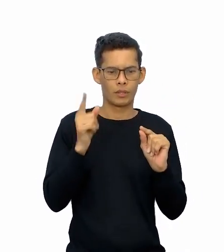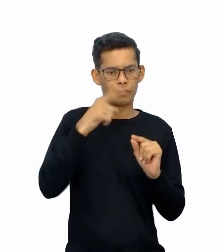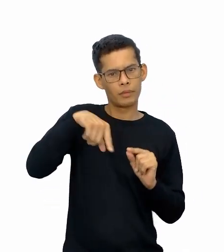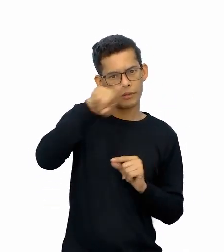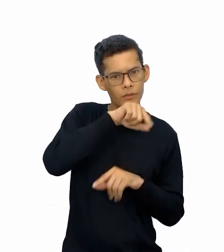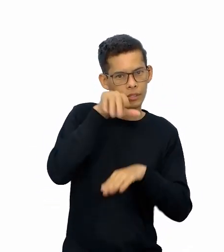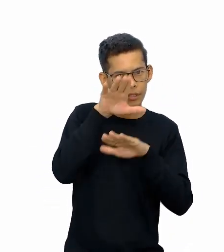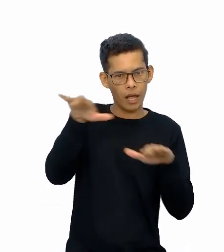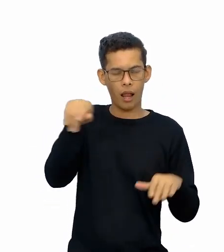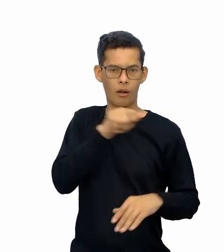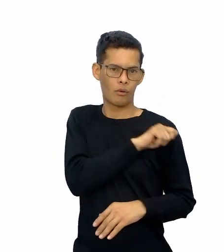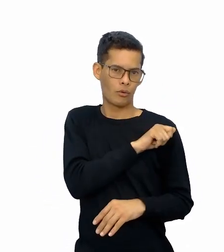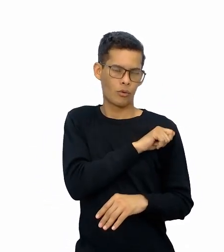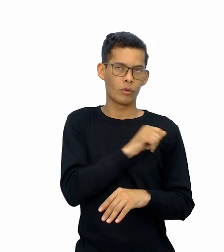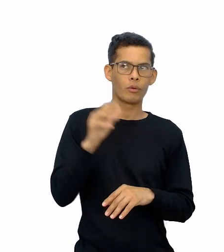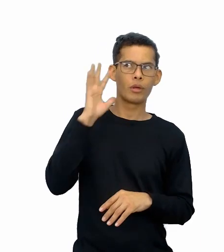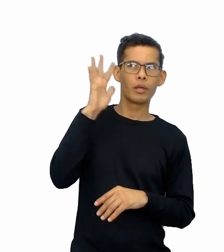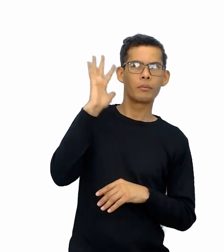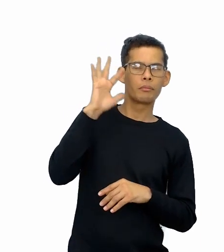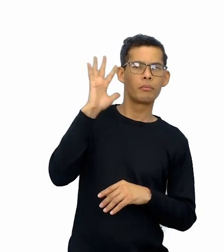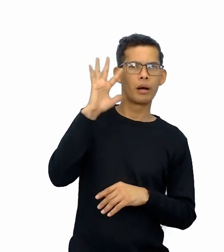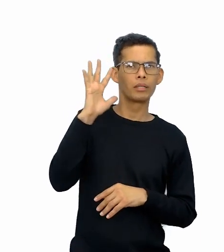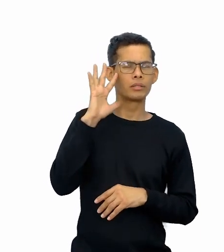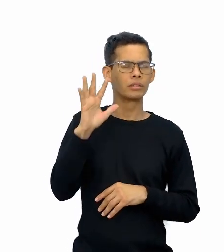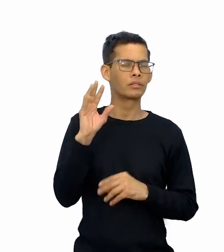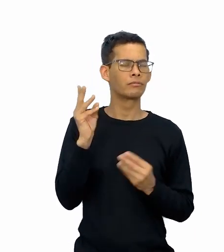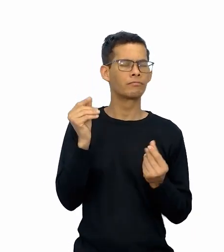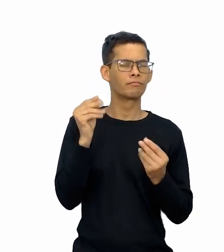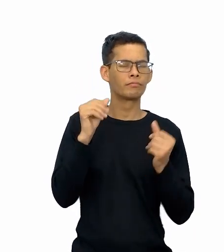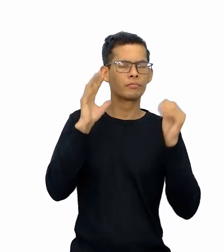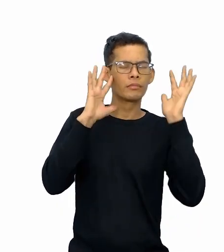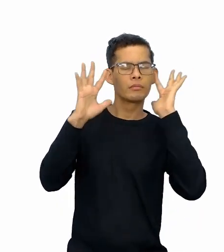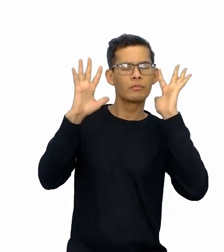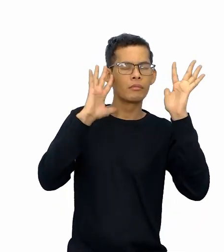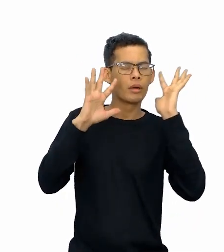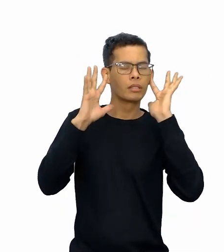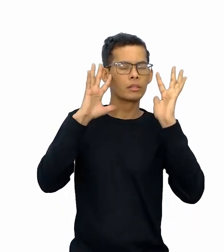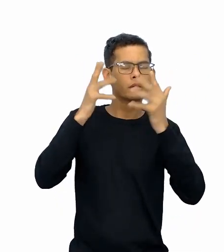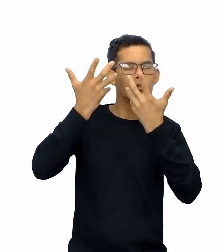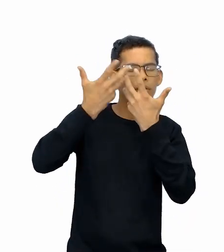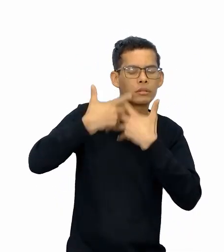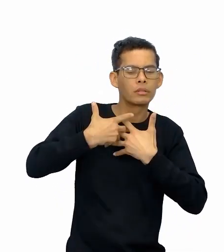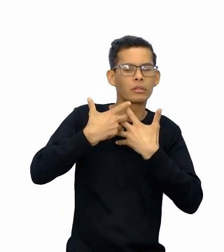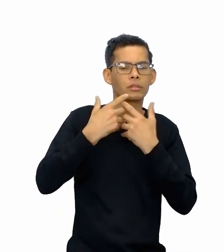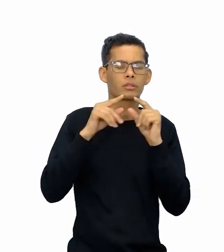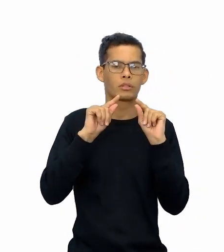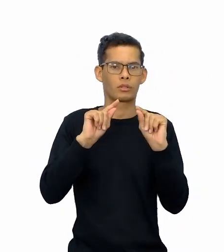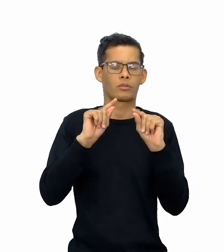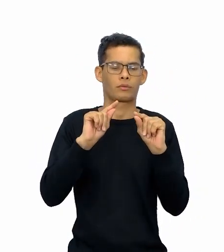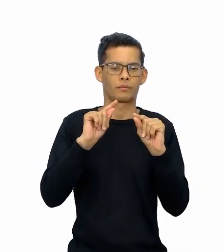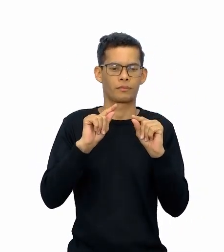eles imaginem, né? Para que eles pensem